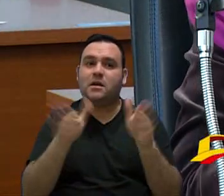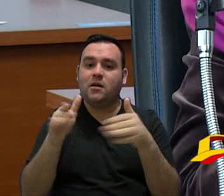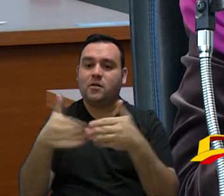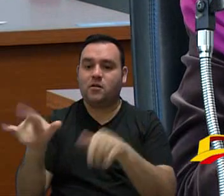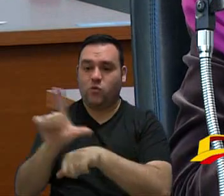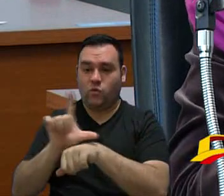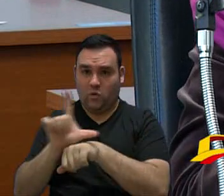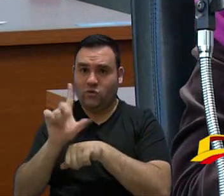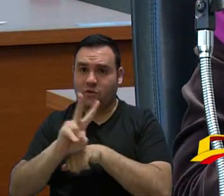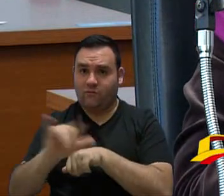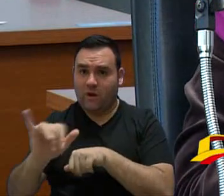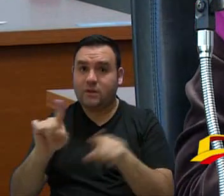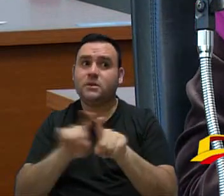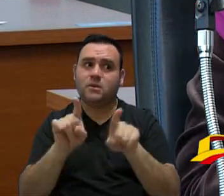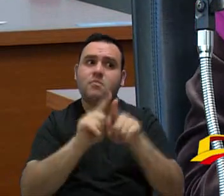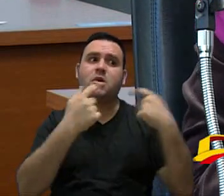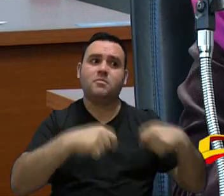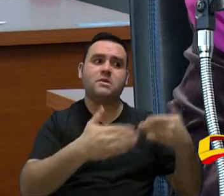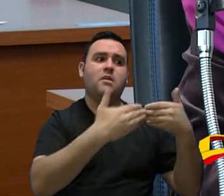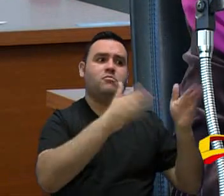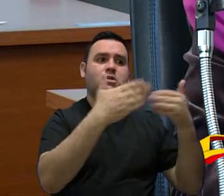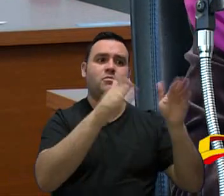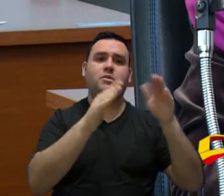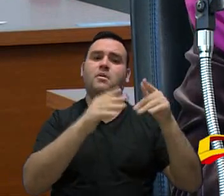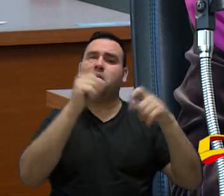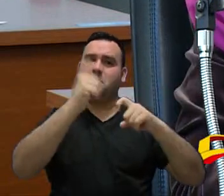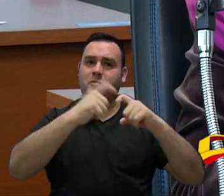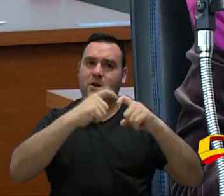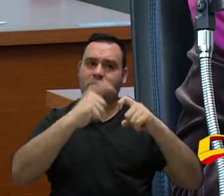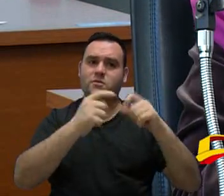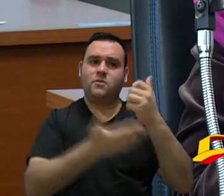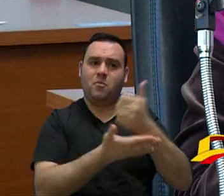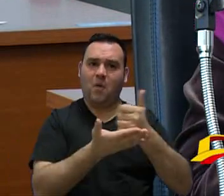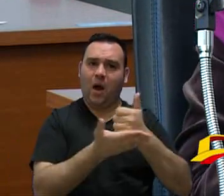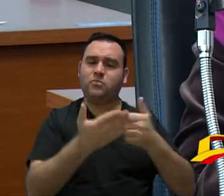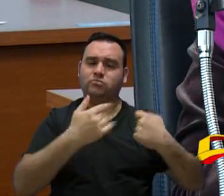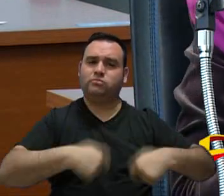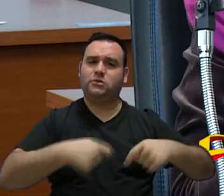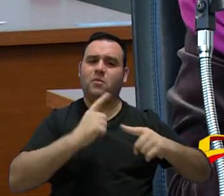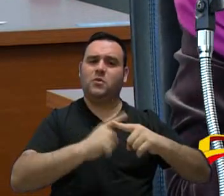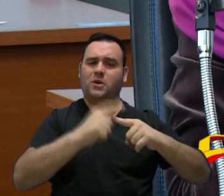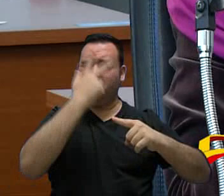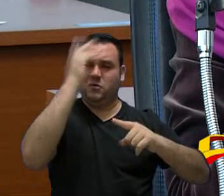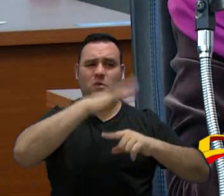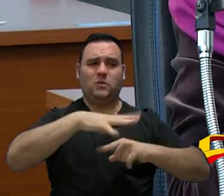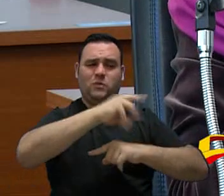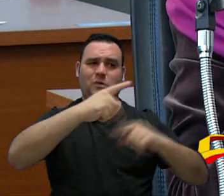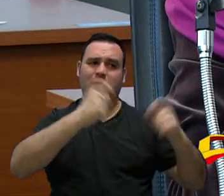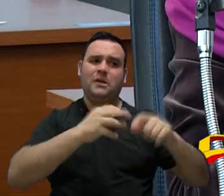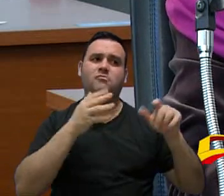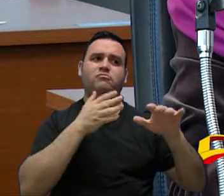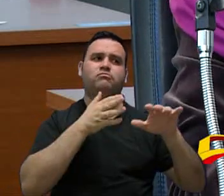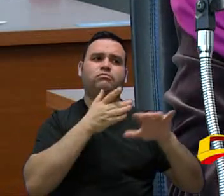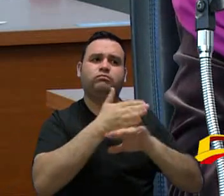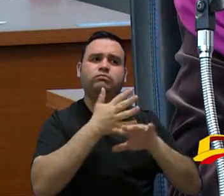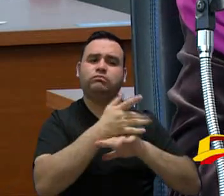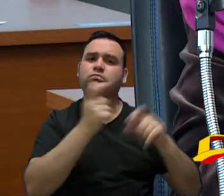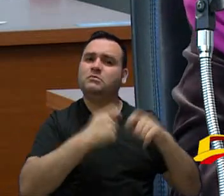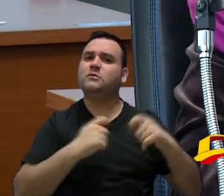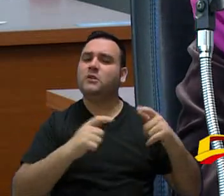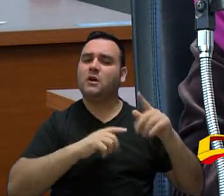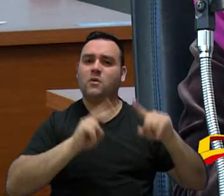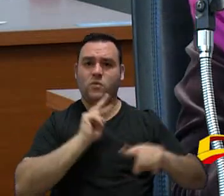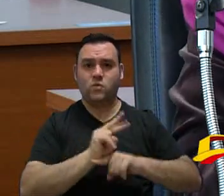de comércio que haja flexibilização na unidade básica de saúde e também para que as pessoas têm uma porta de entrada para algum lugar